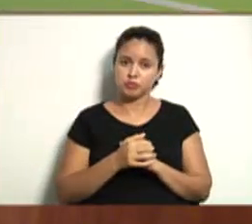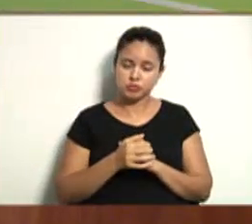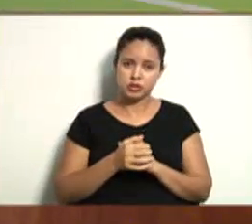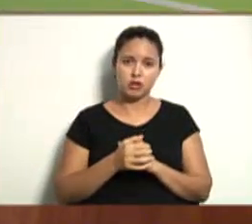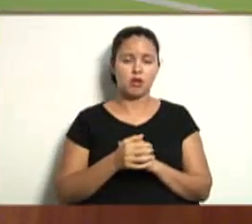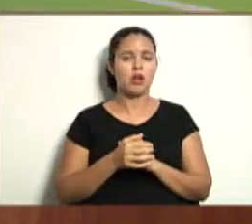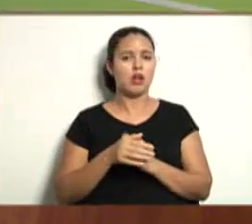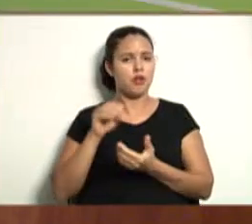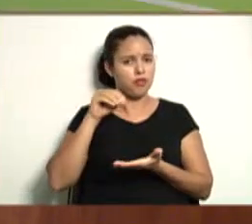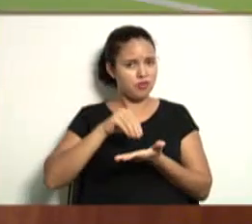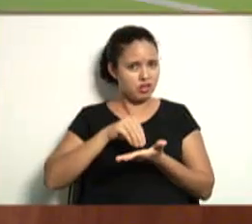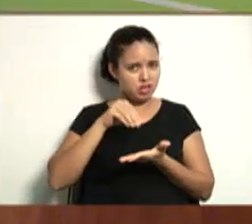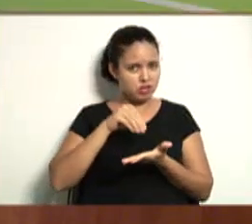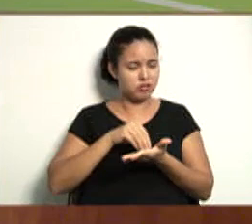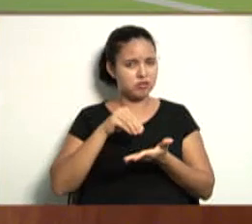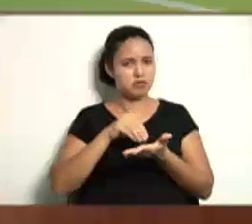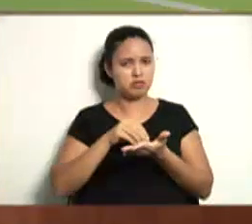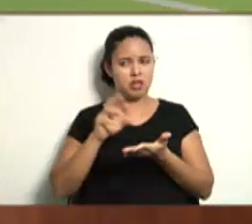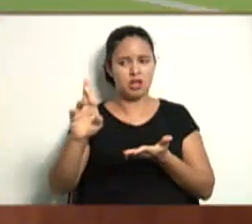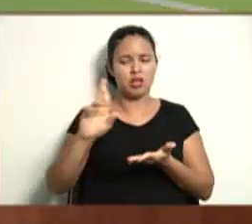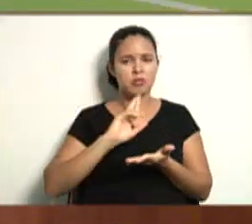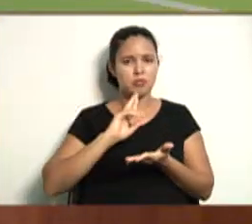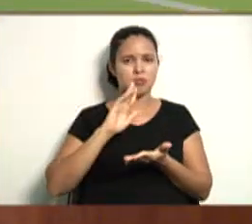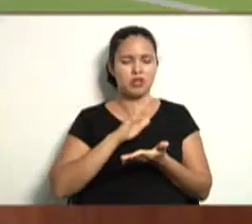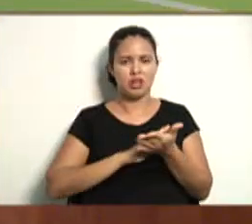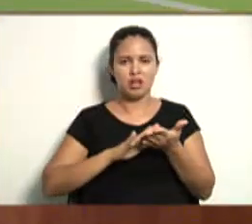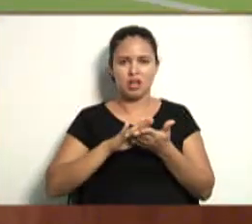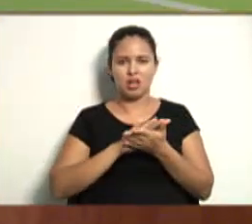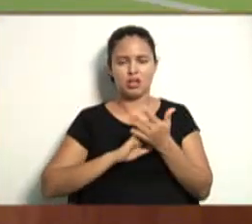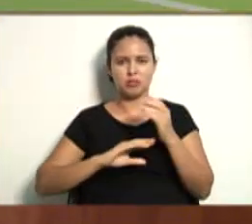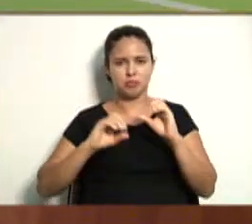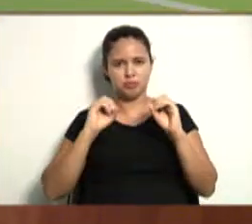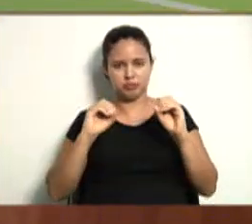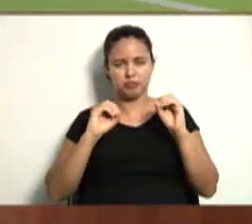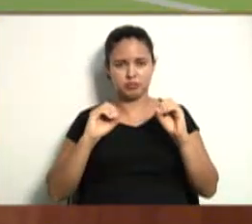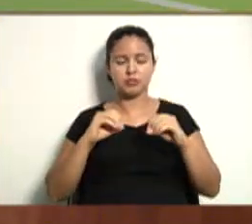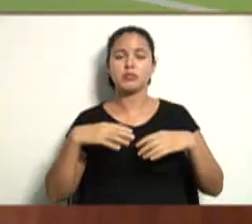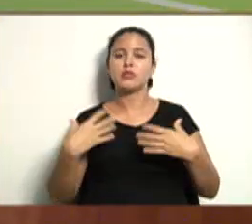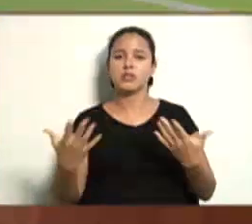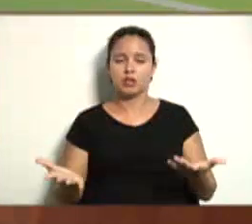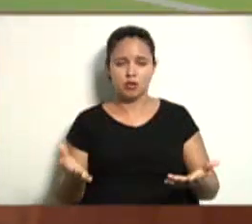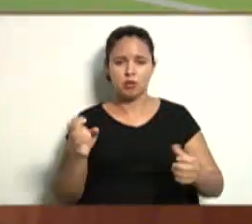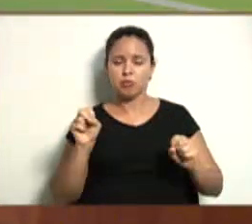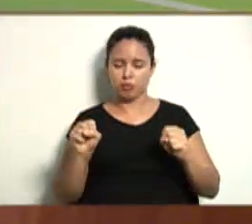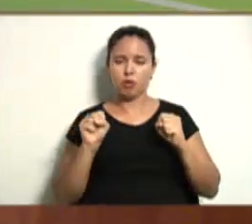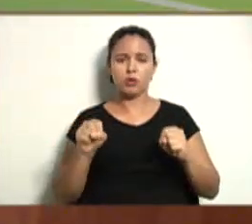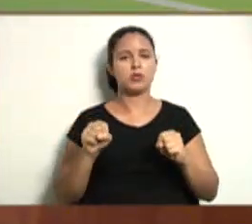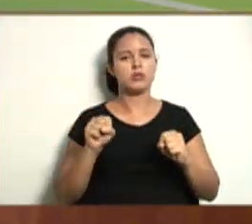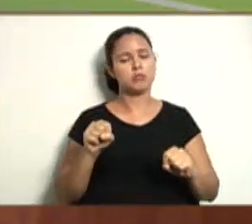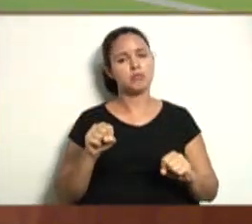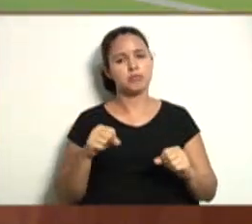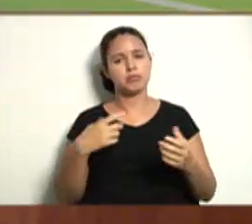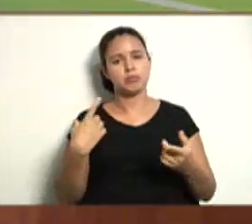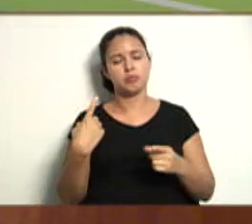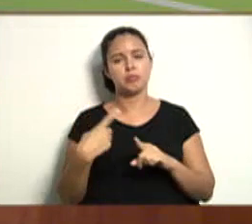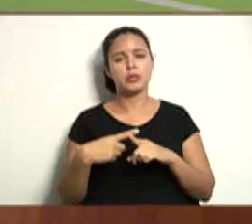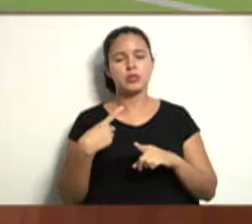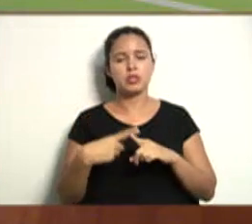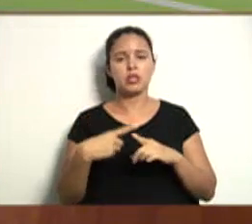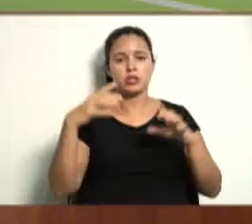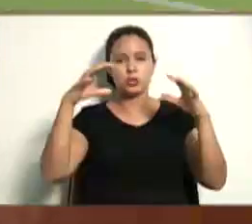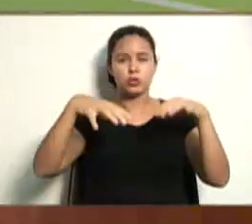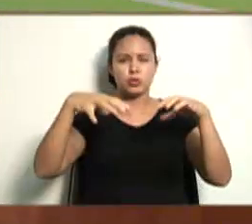Aqui ainda não apareceu nenhuma resposta para nós. Acredito que seja o problema, alguma coisa aí